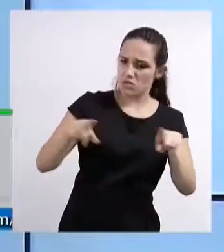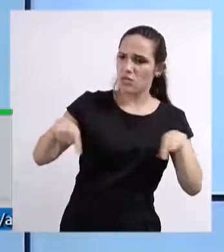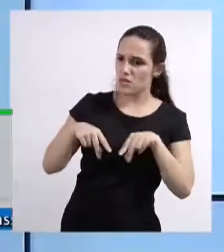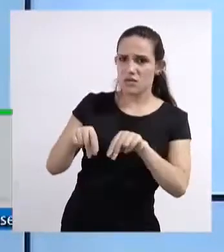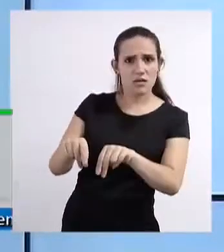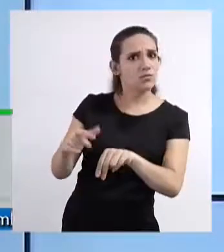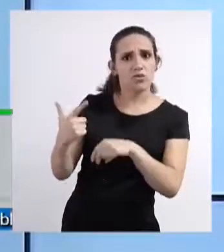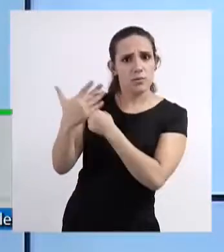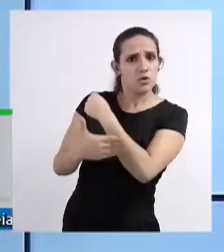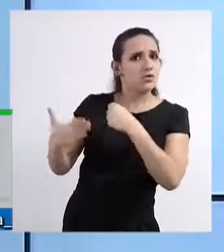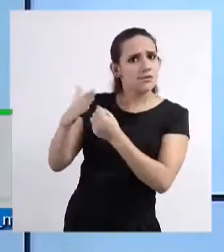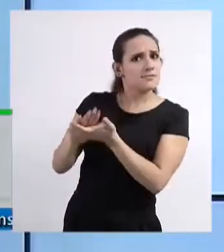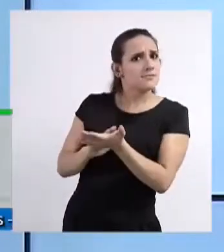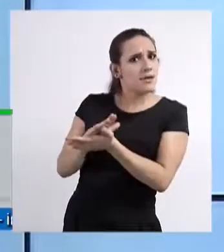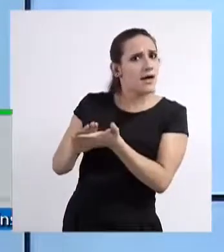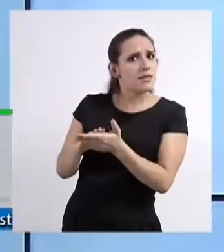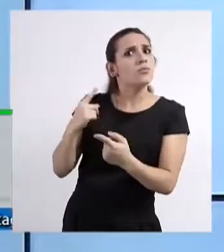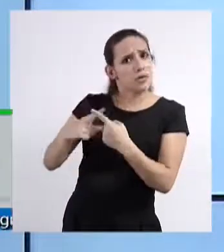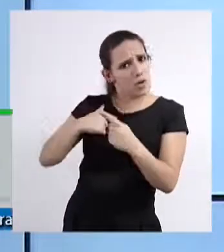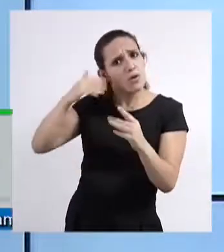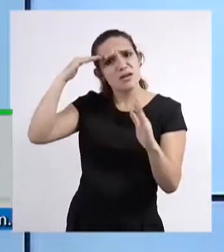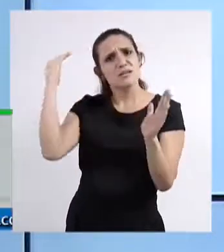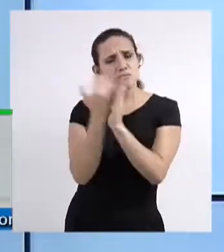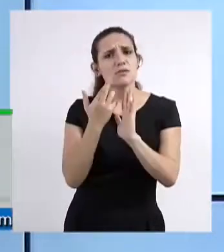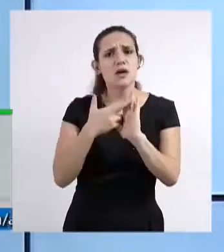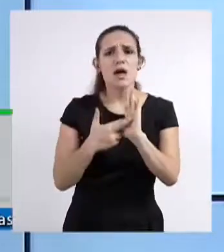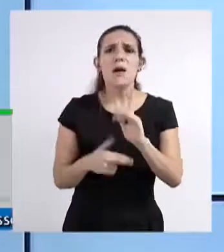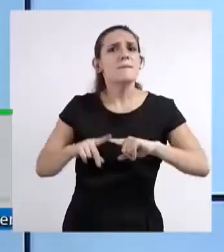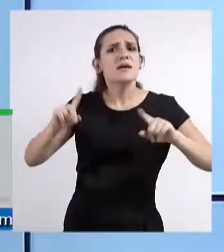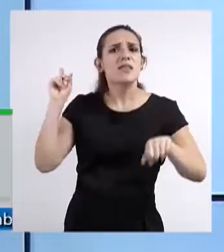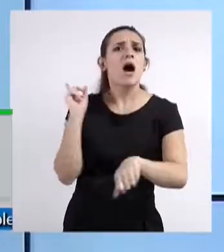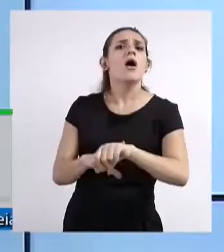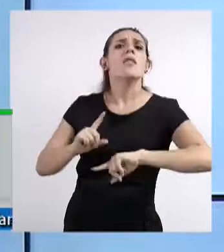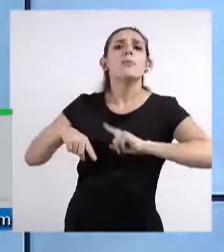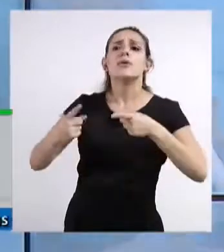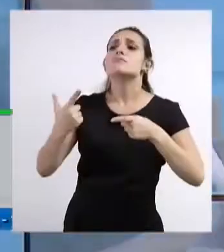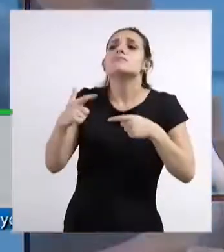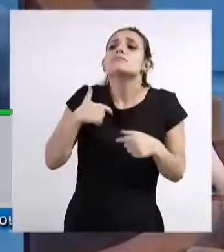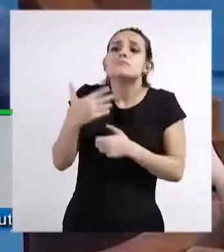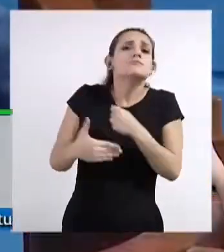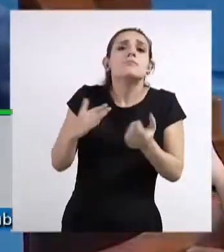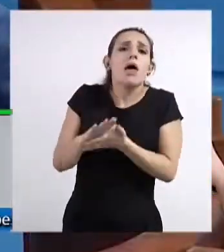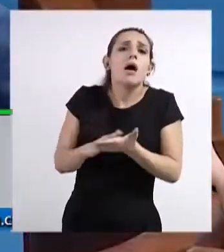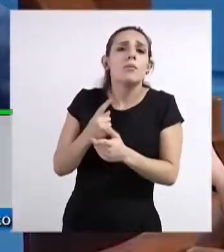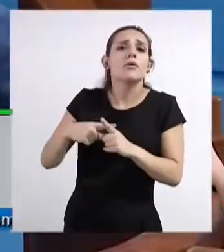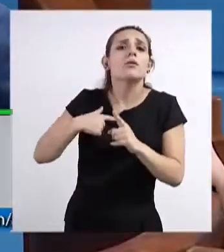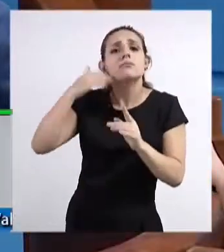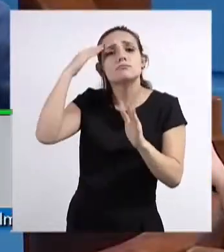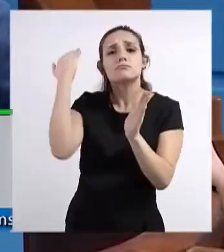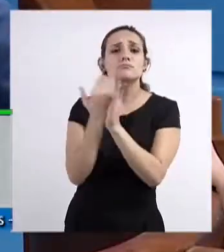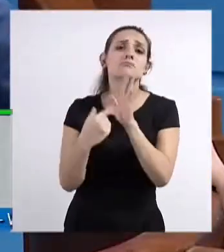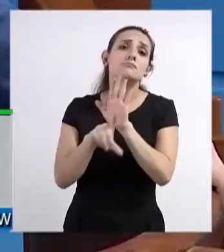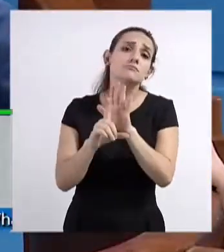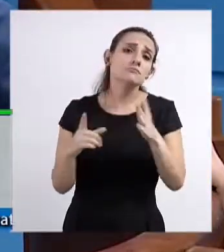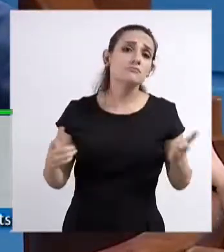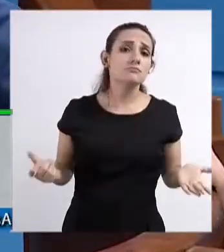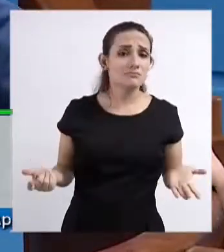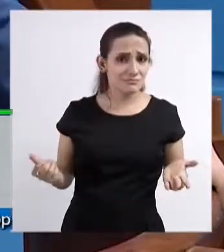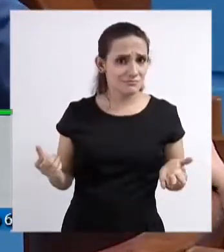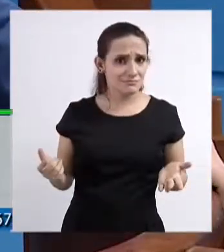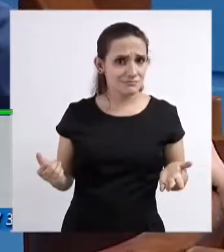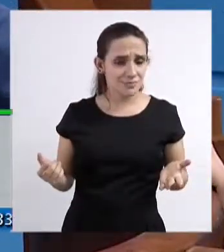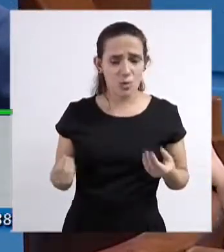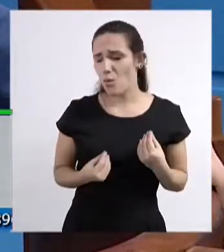Penal, emitidas através de portarias, recomendações dos ministérios, do Ministério Público, também não